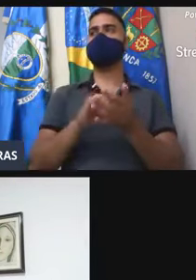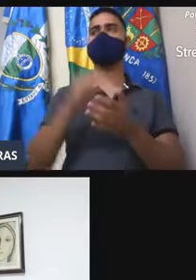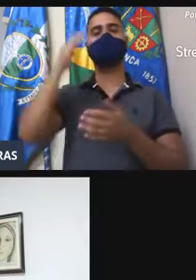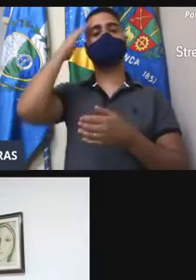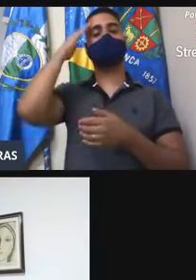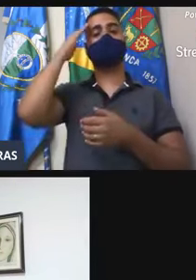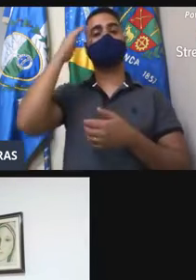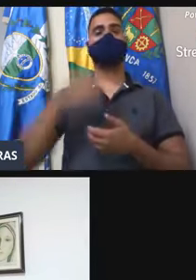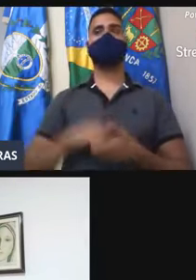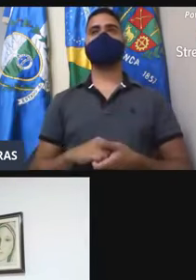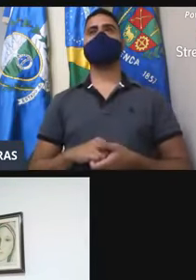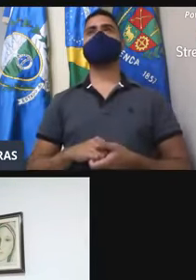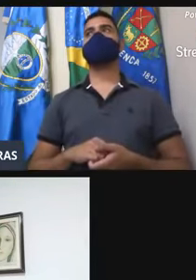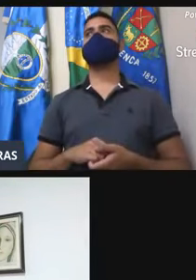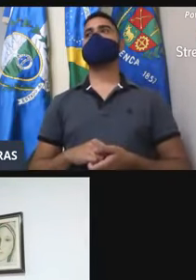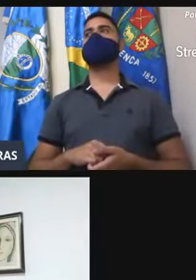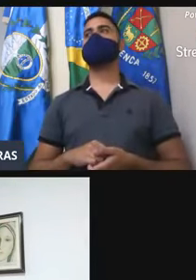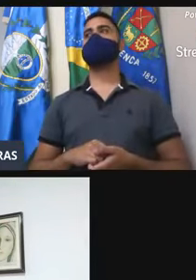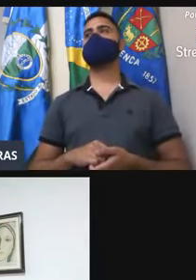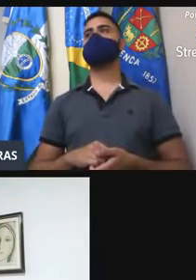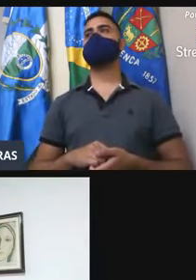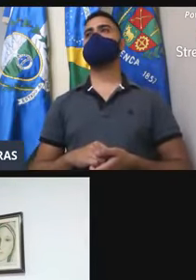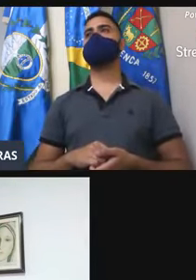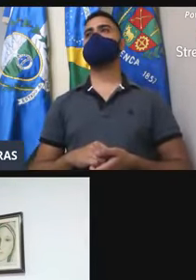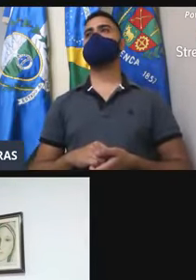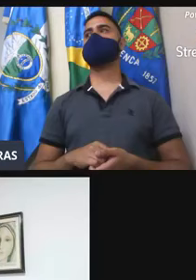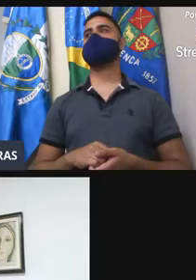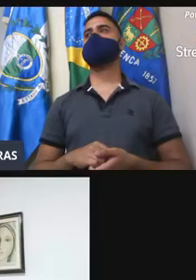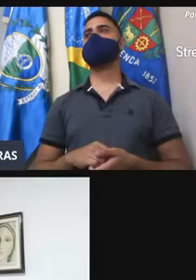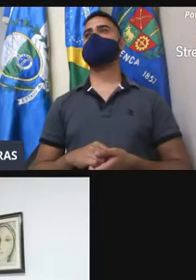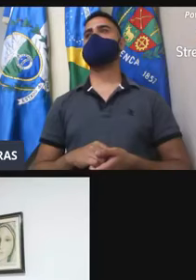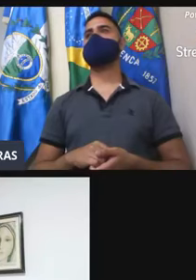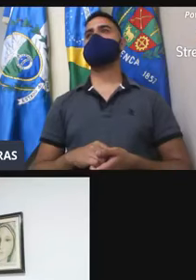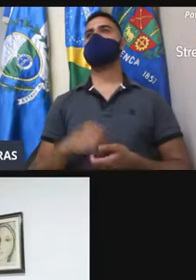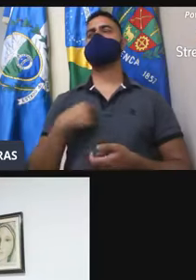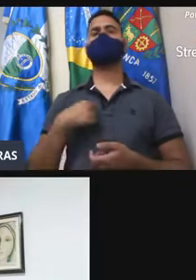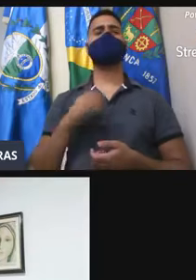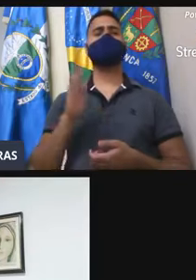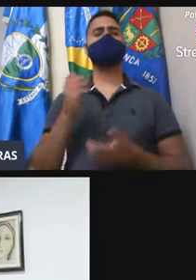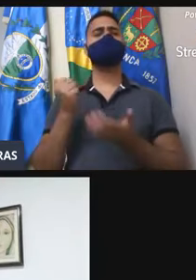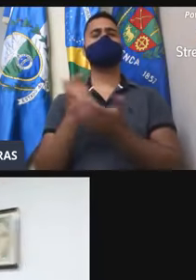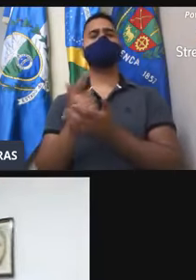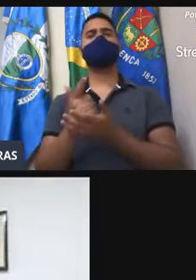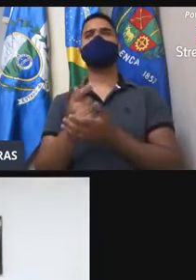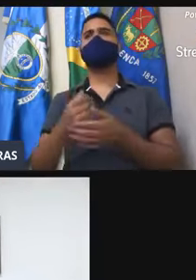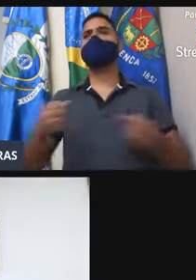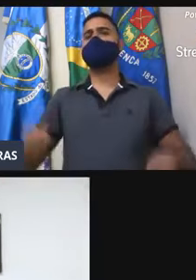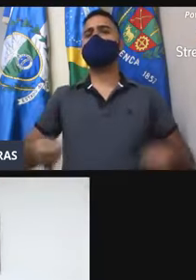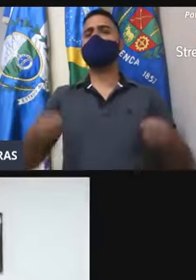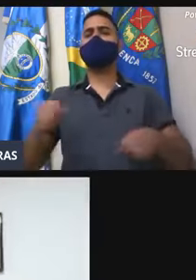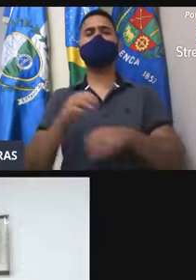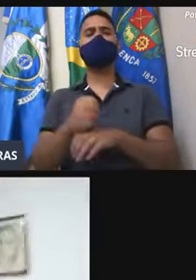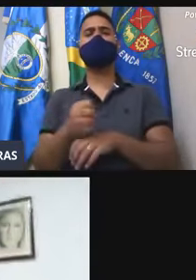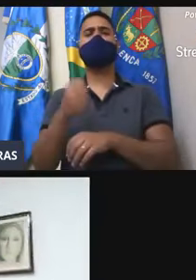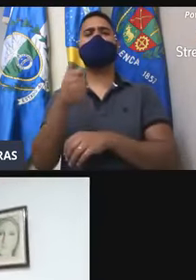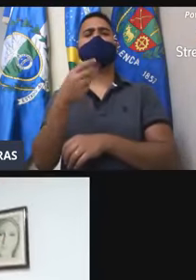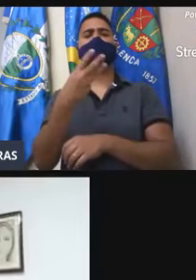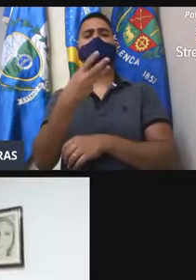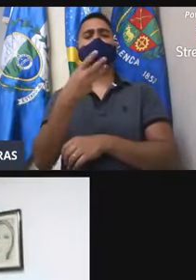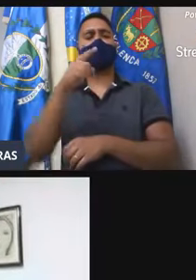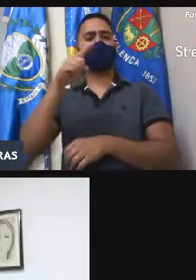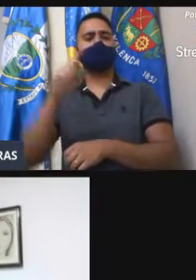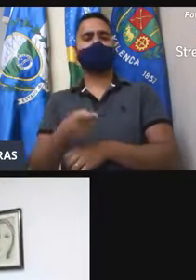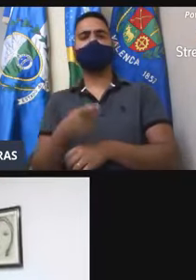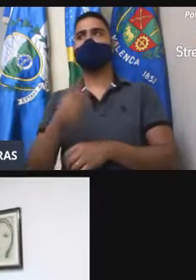vindo, enfim. Eu não sei se eu posso falar aqui, mas eu vou falar. Já comprei cadeira de quase 3 mil e vou comprar mais cadeira de roda esse